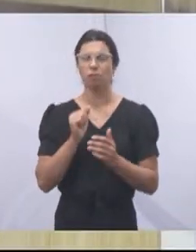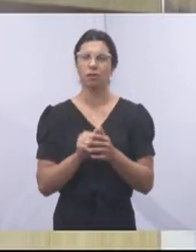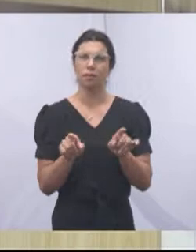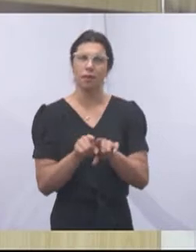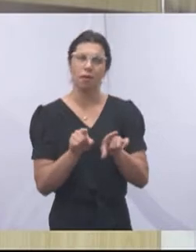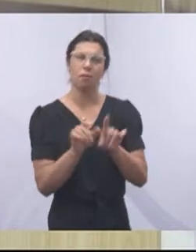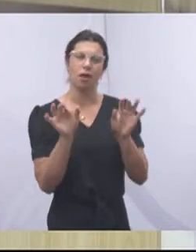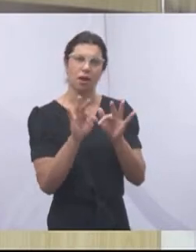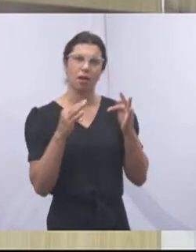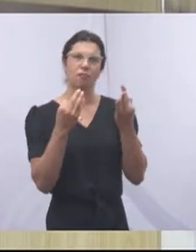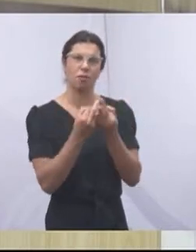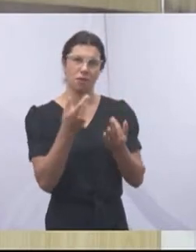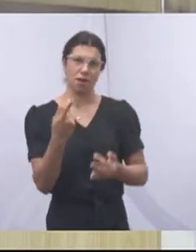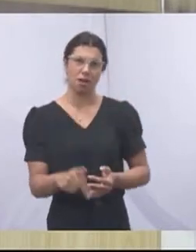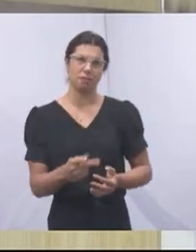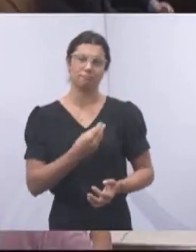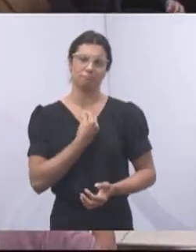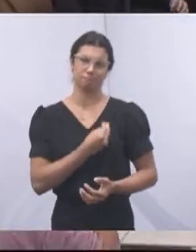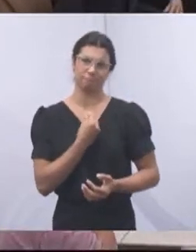família.